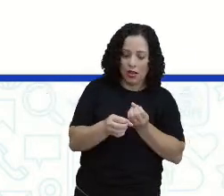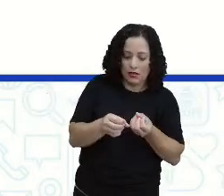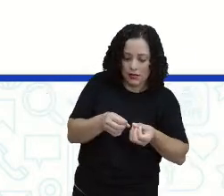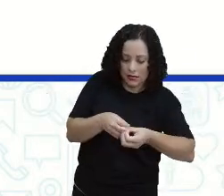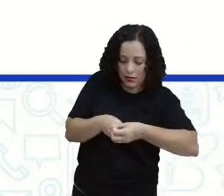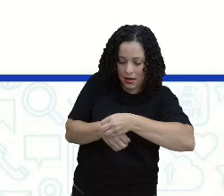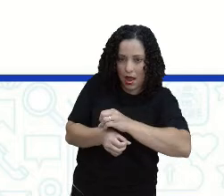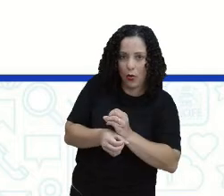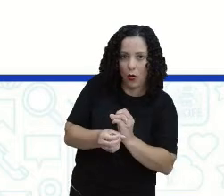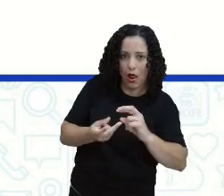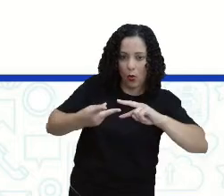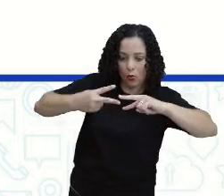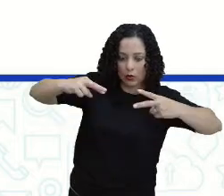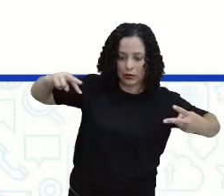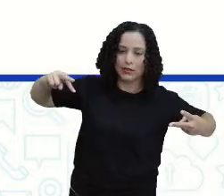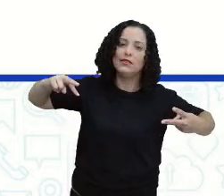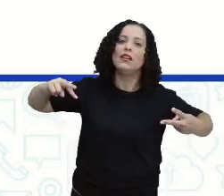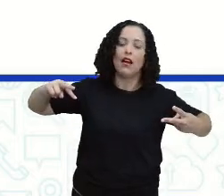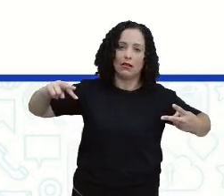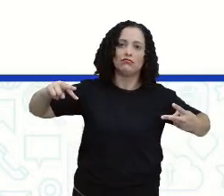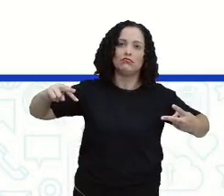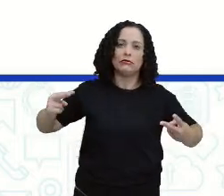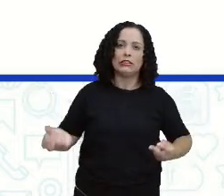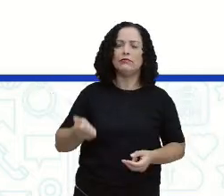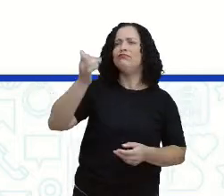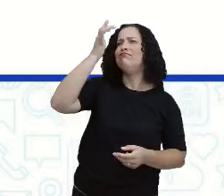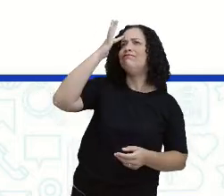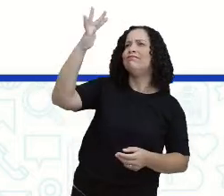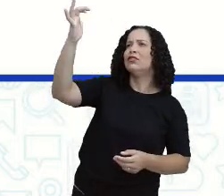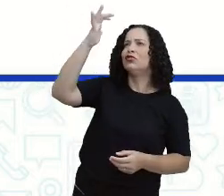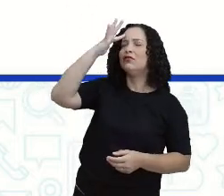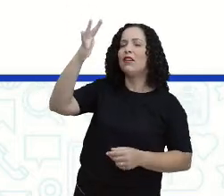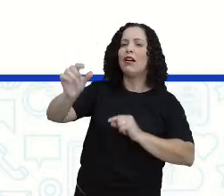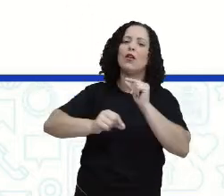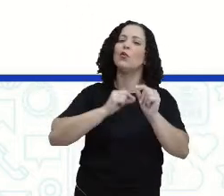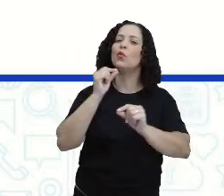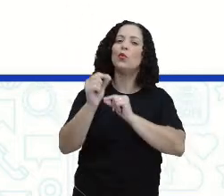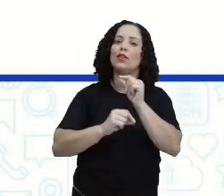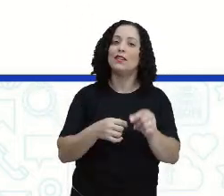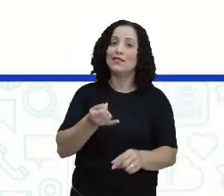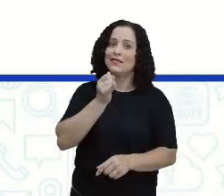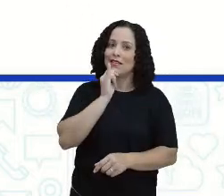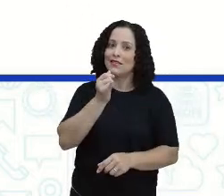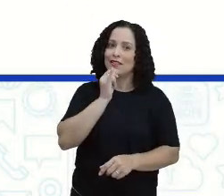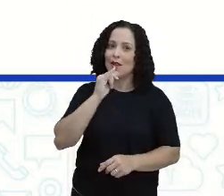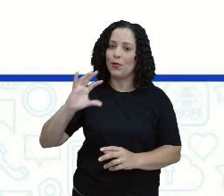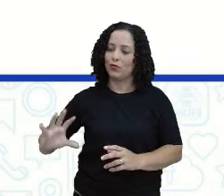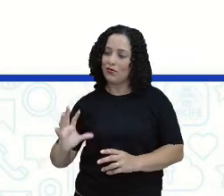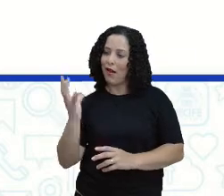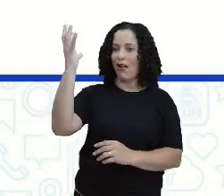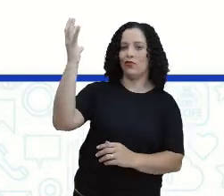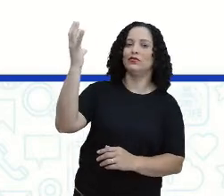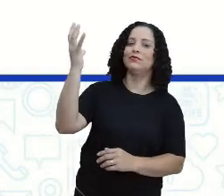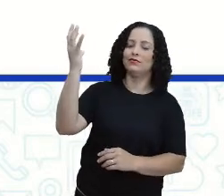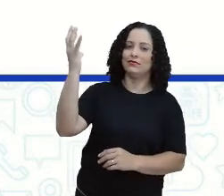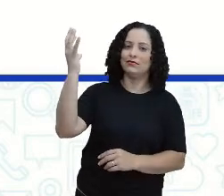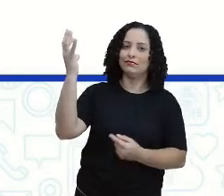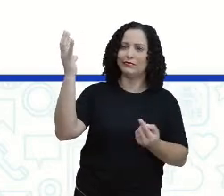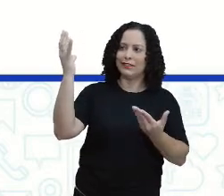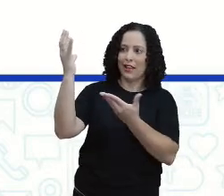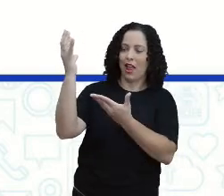tem o gene de interesse. Vamos fingir aqui, vamos imaginar que seja esse exemplo da planta que tem